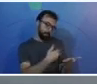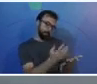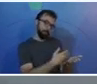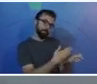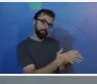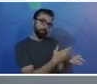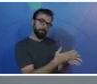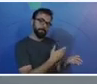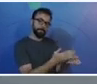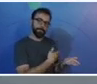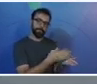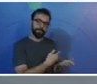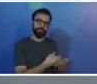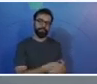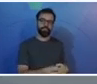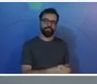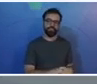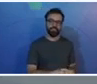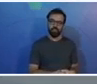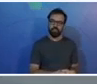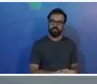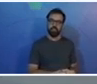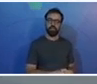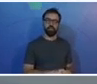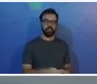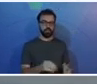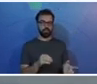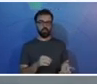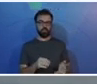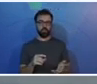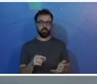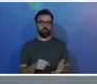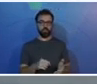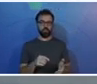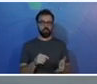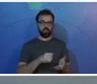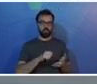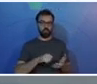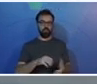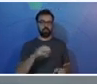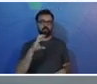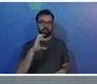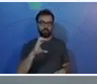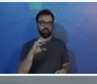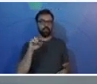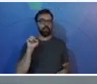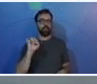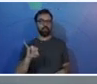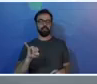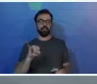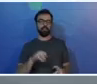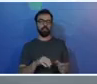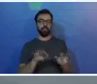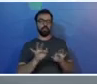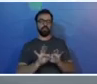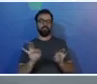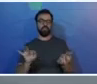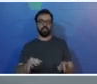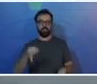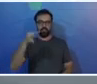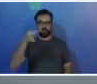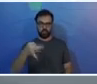página de geografia, terminando. Coloque C para as frases corretas e I para as incorretas.